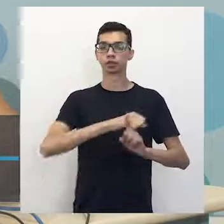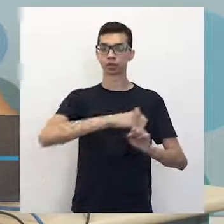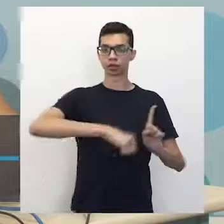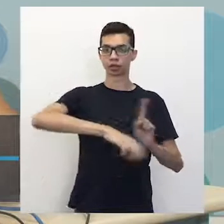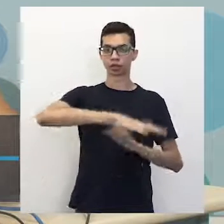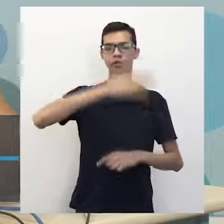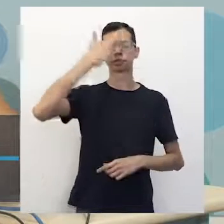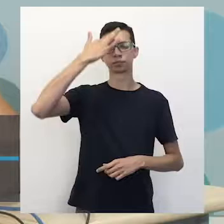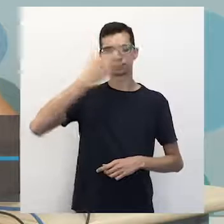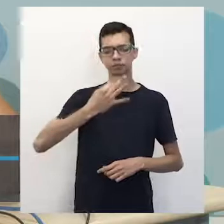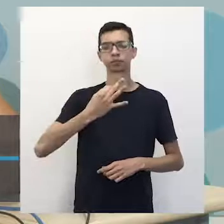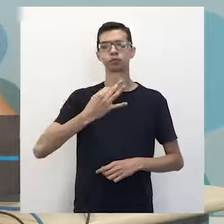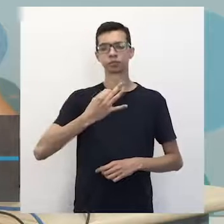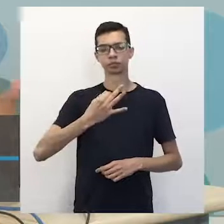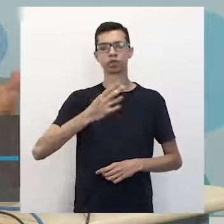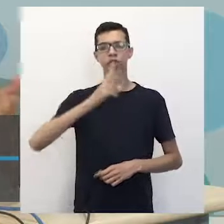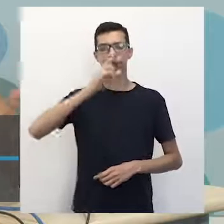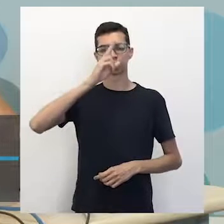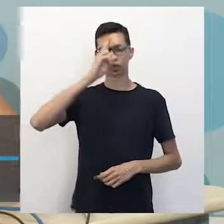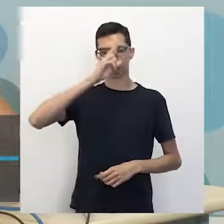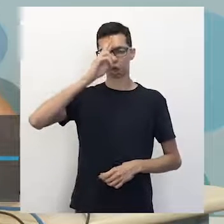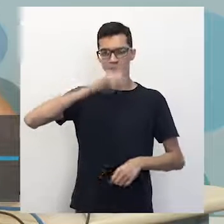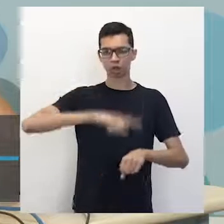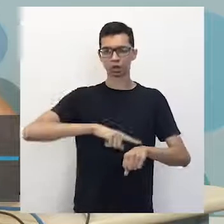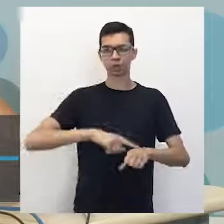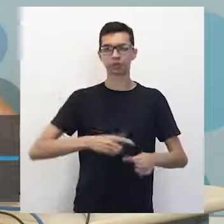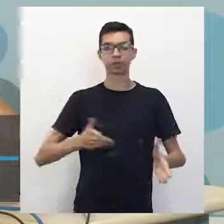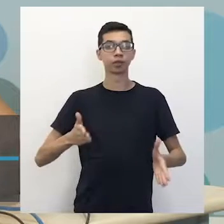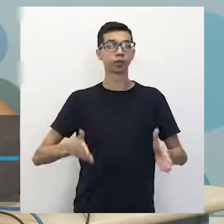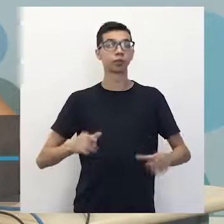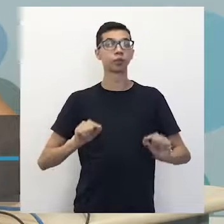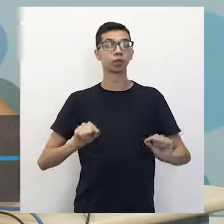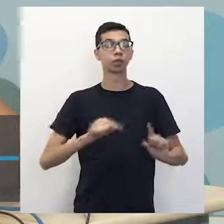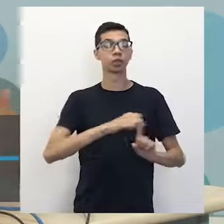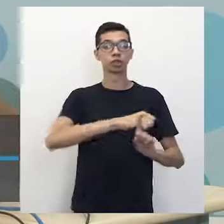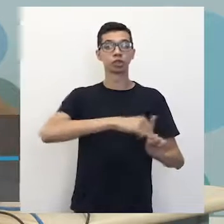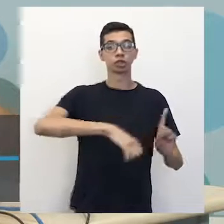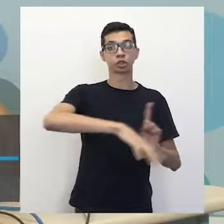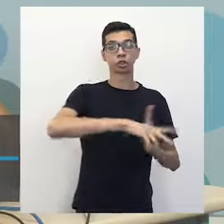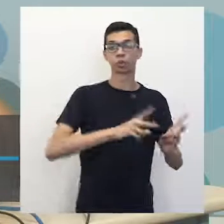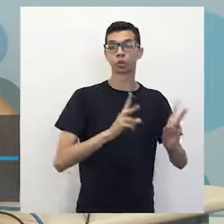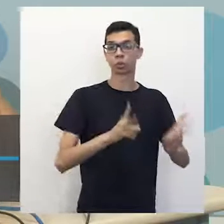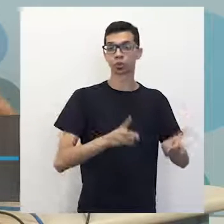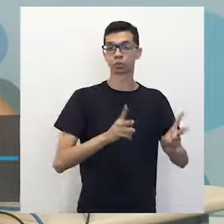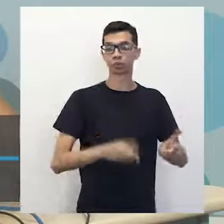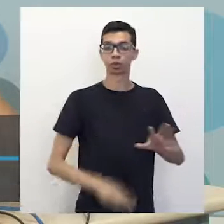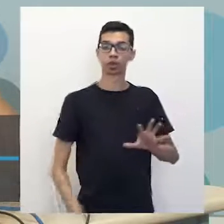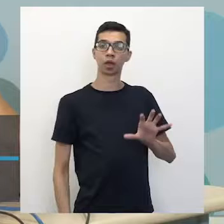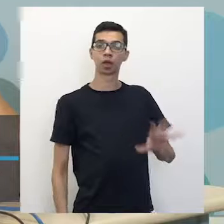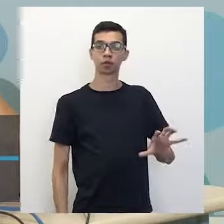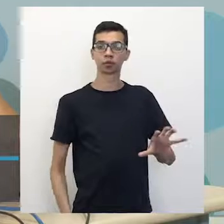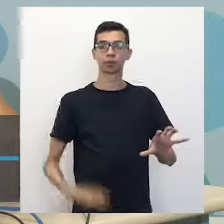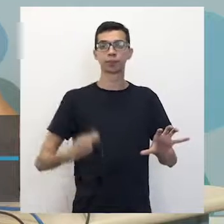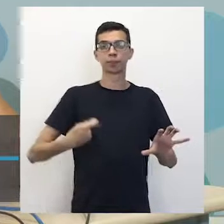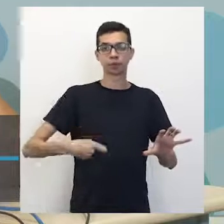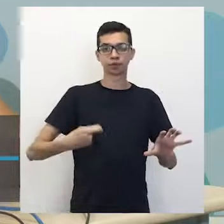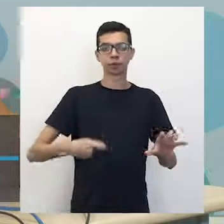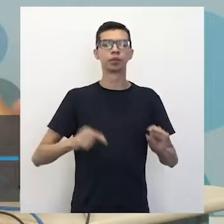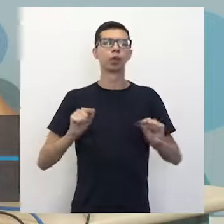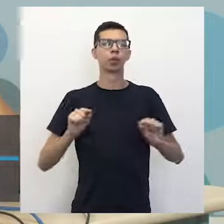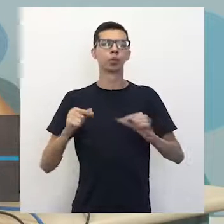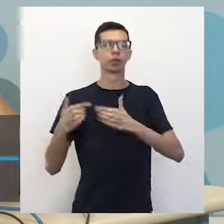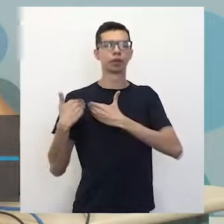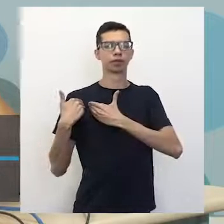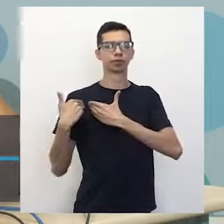naquele momento da história, que a sociedade deveria funcionar daquela maneira. E um dos grandes responsáveis aí por